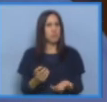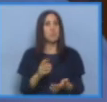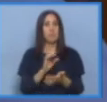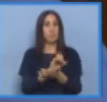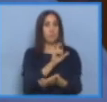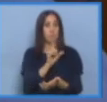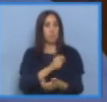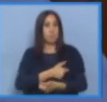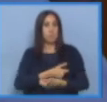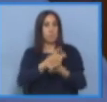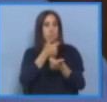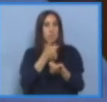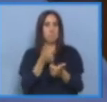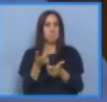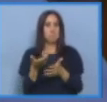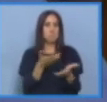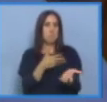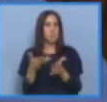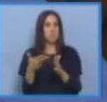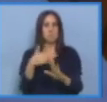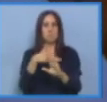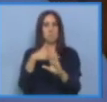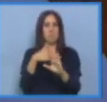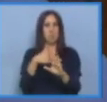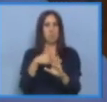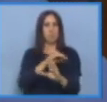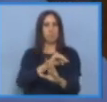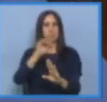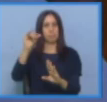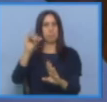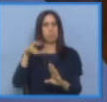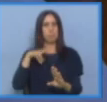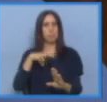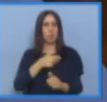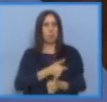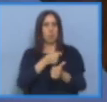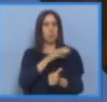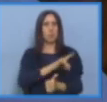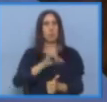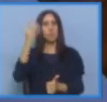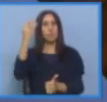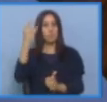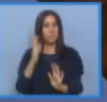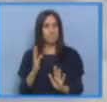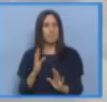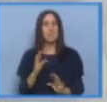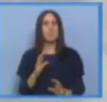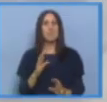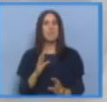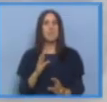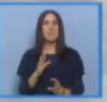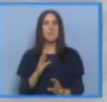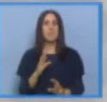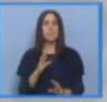da Foz, como cidade, fica mais ou menos no ponto intermédio entre os 2 polos urbanos de Portugal, perdão, Lisboa e Porto. E eles